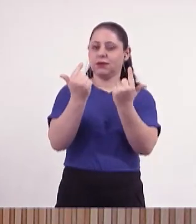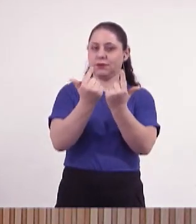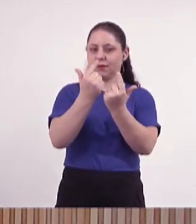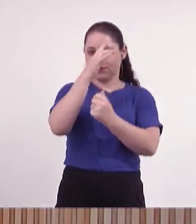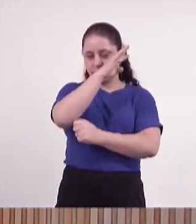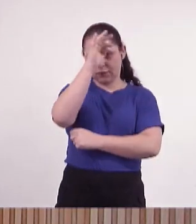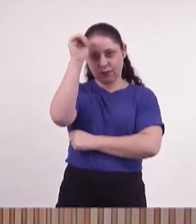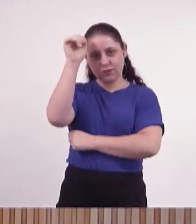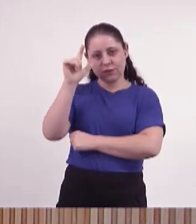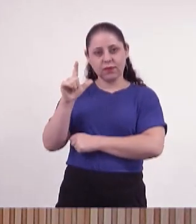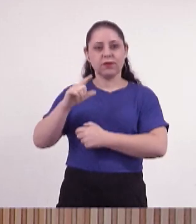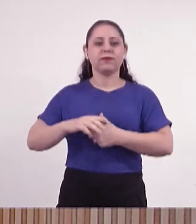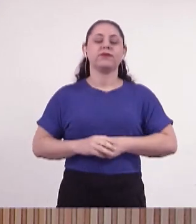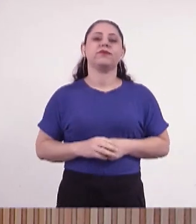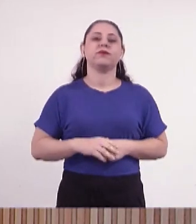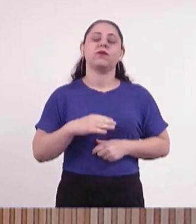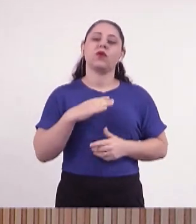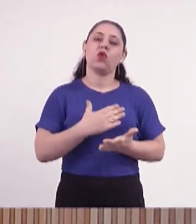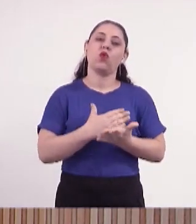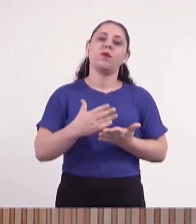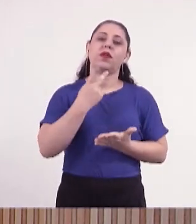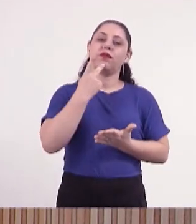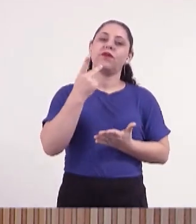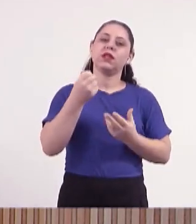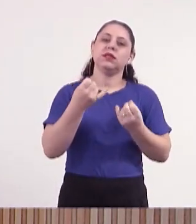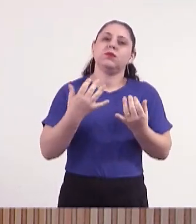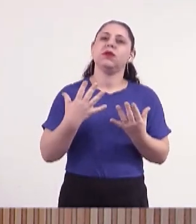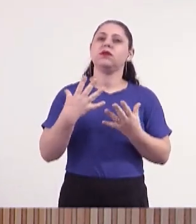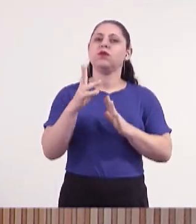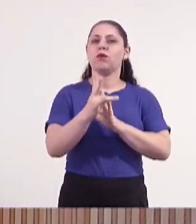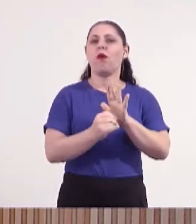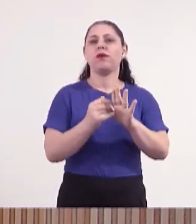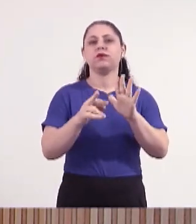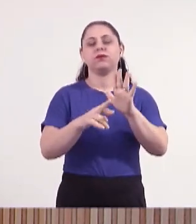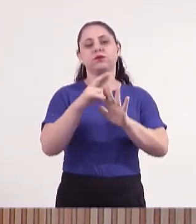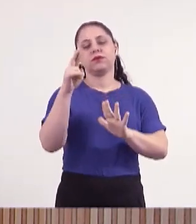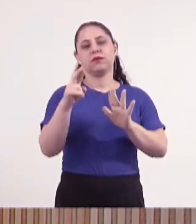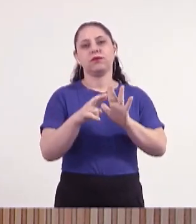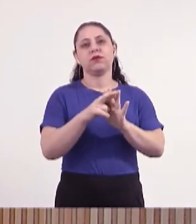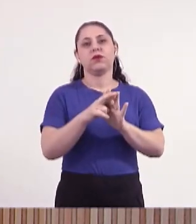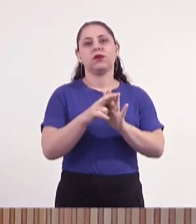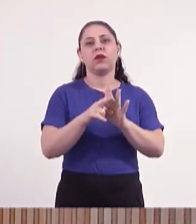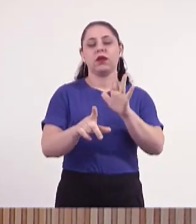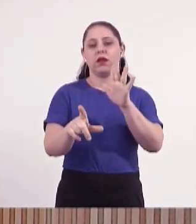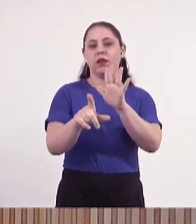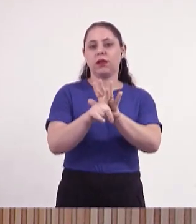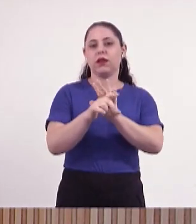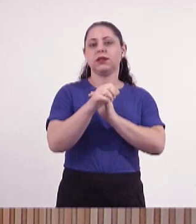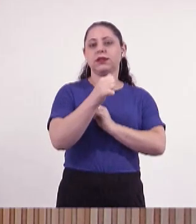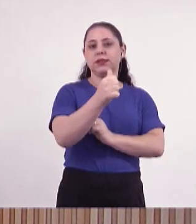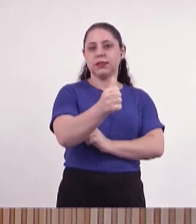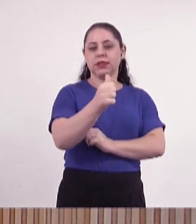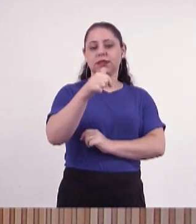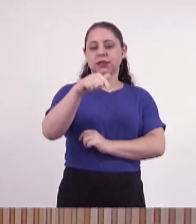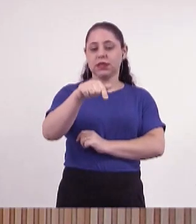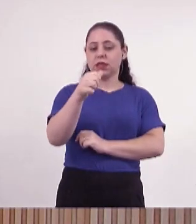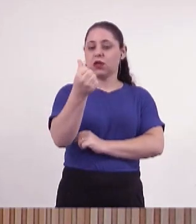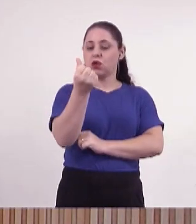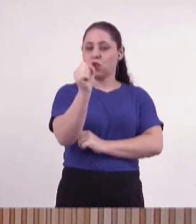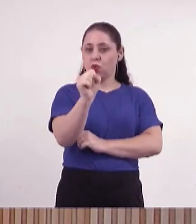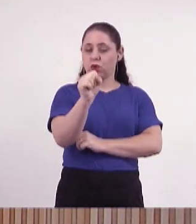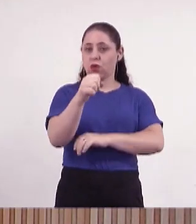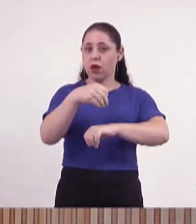Legislativa de Mato Grosso do Sul. A gente começa falando do projeto de resolução, projeto de lei de número